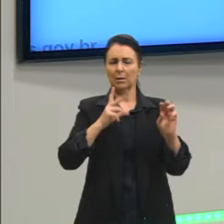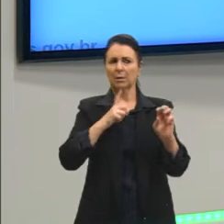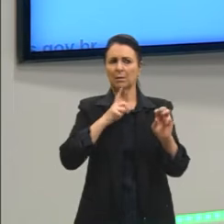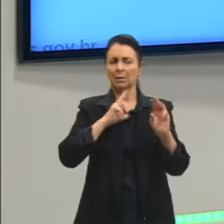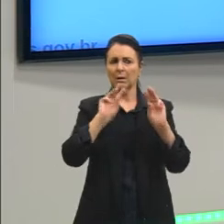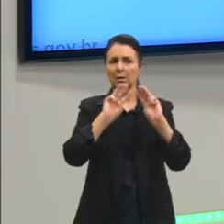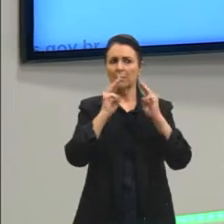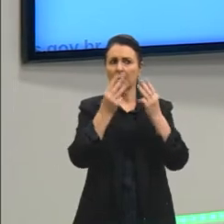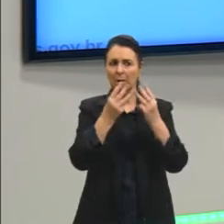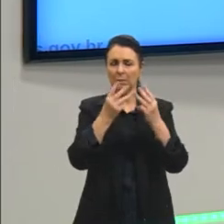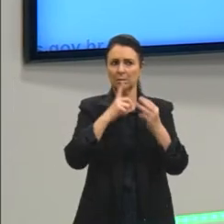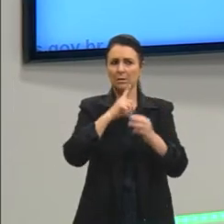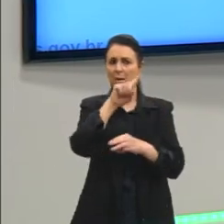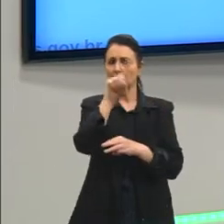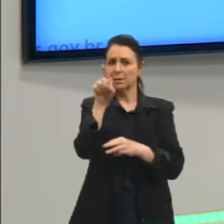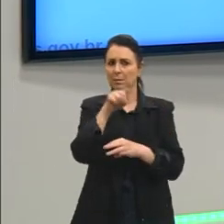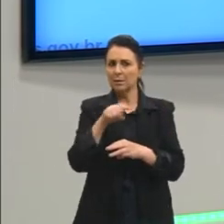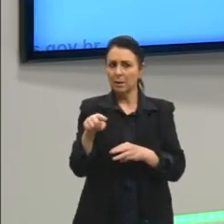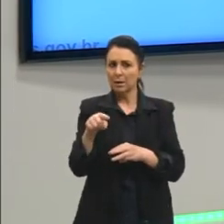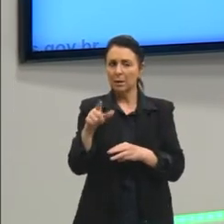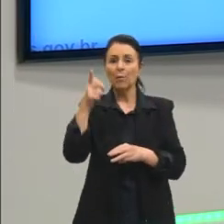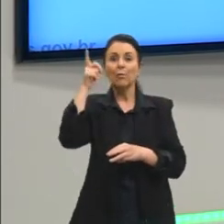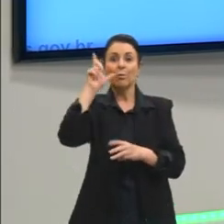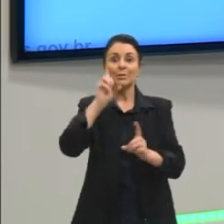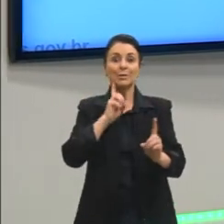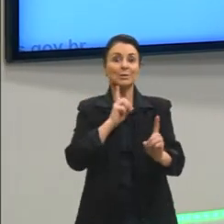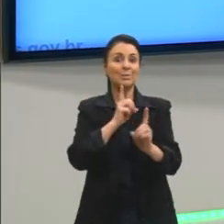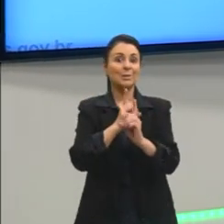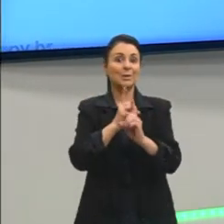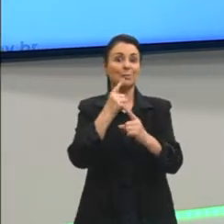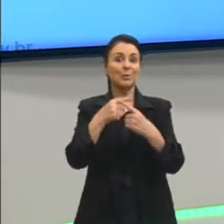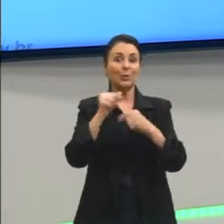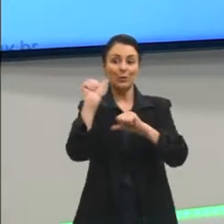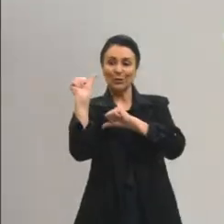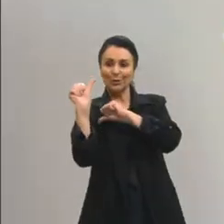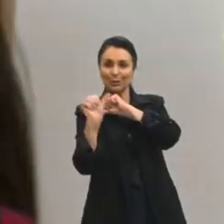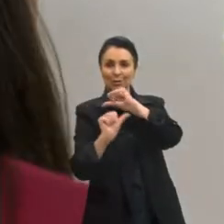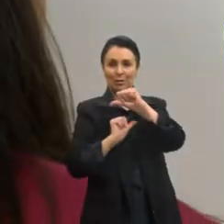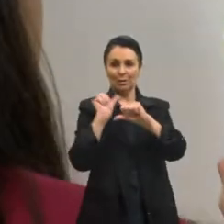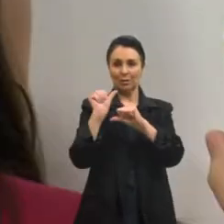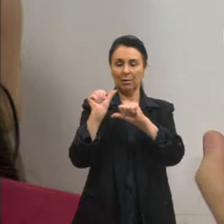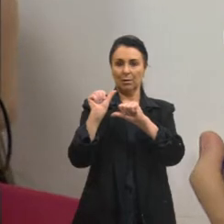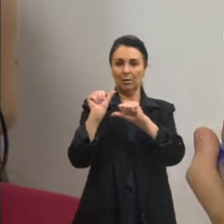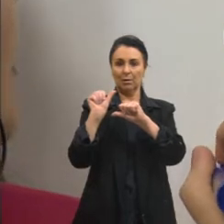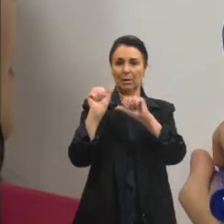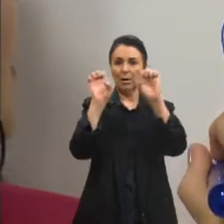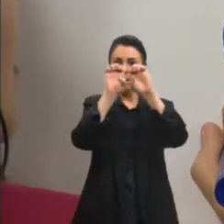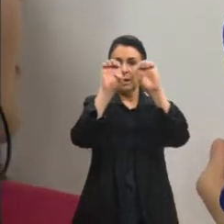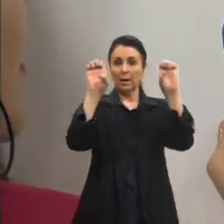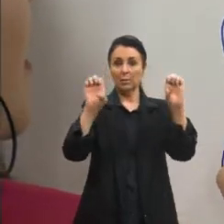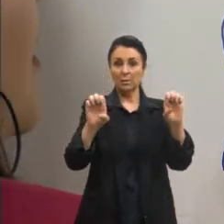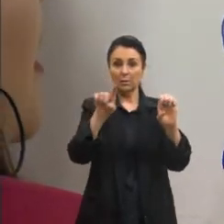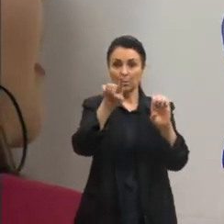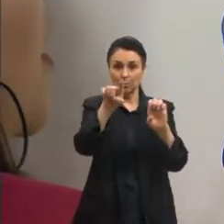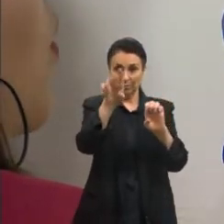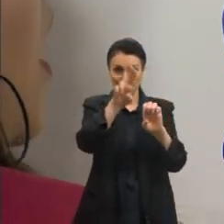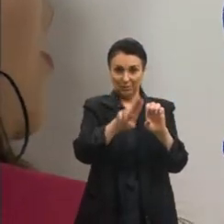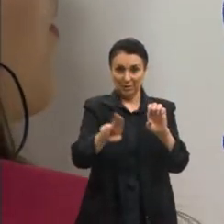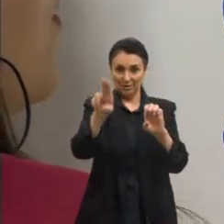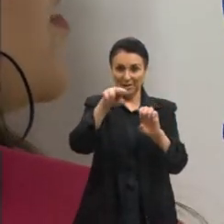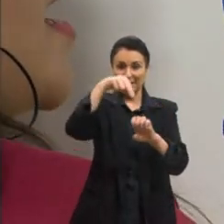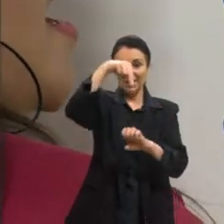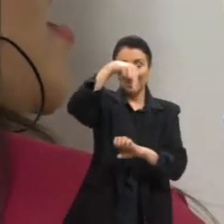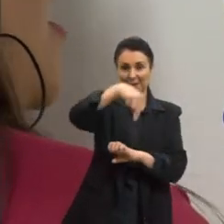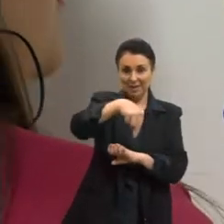atômico eu consigo encontrar o número de nêutrons né É só trocar de lado a equação que eu vou utilizar é n